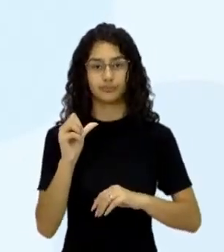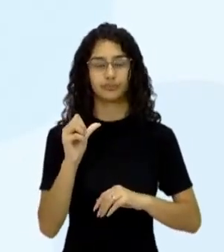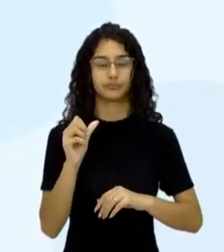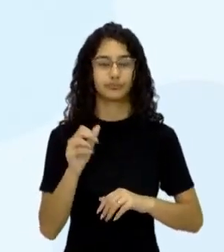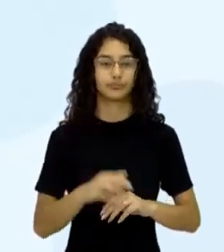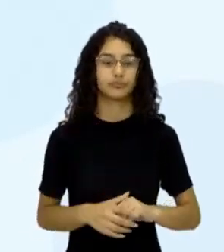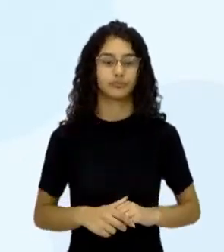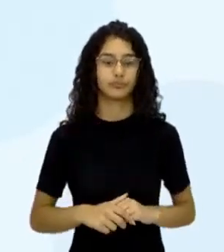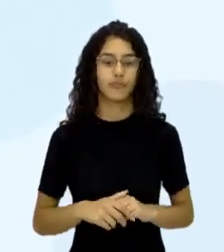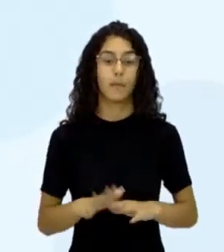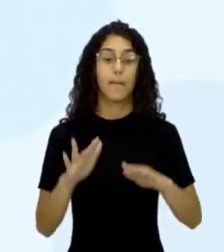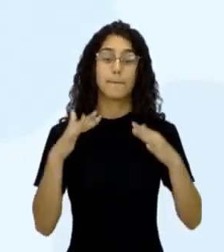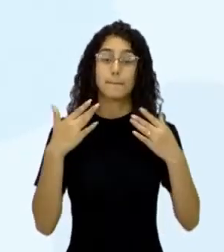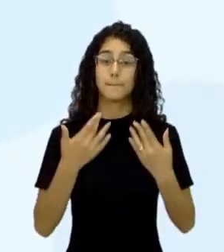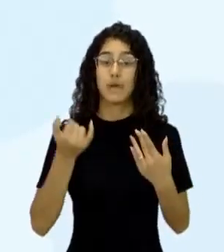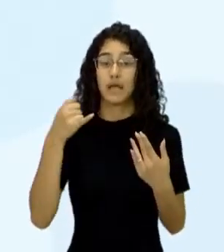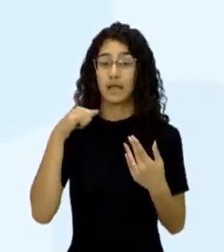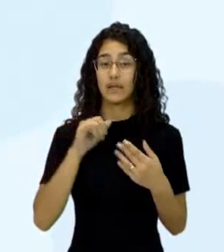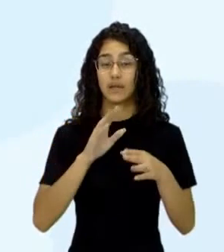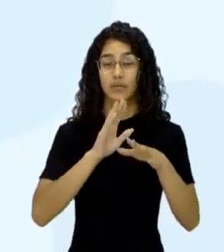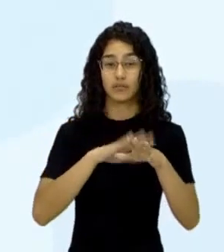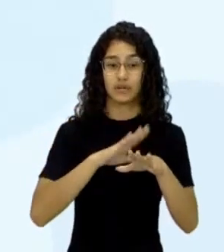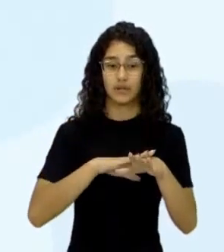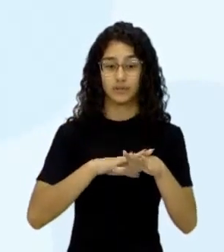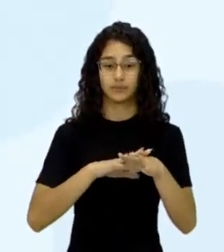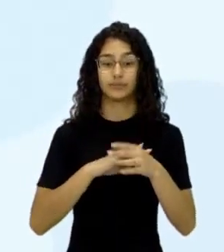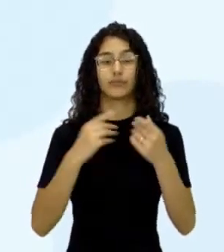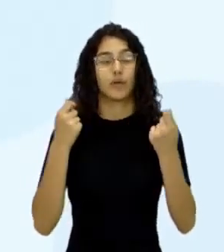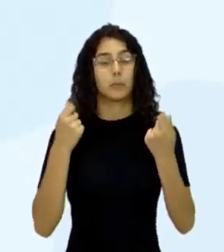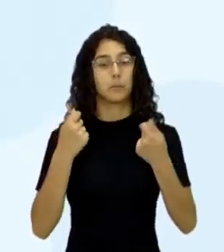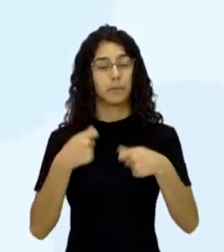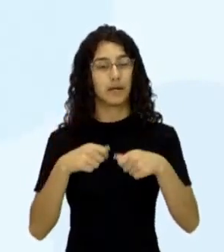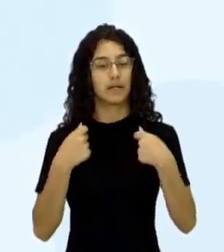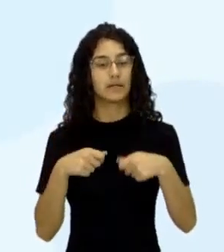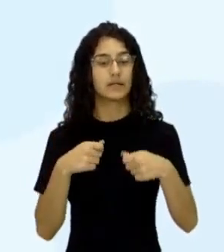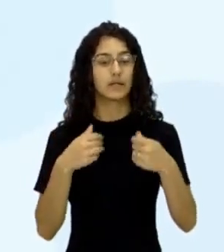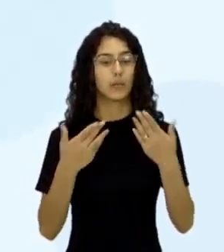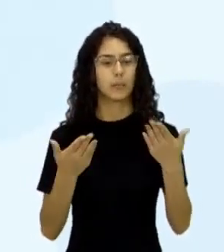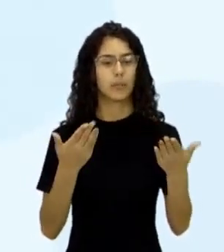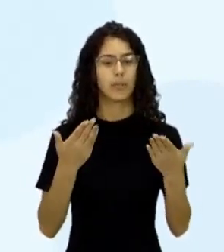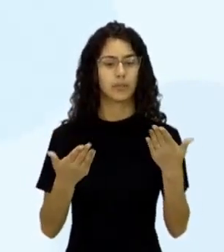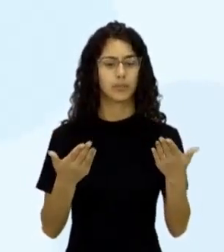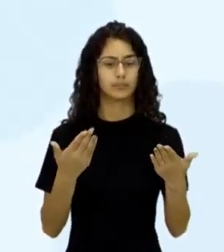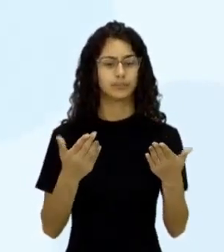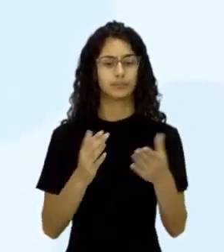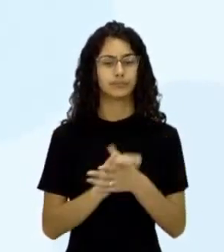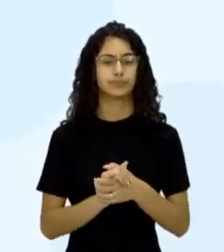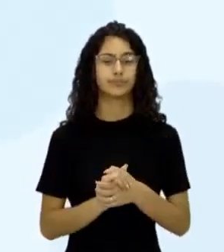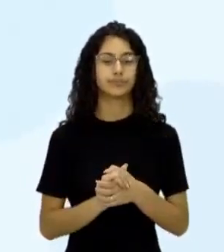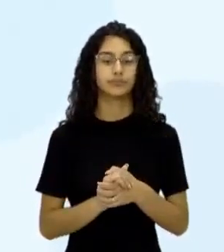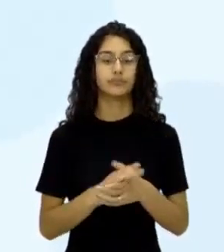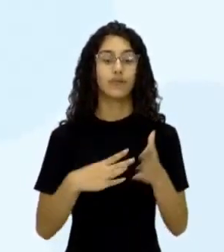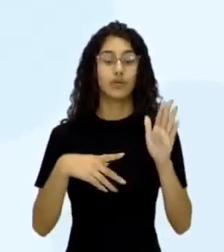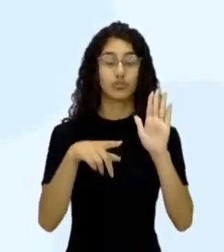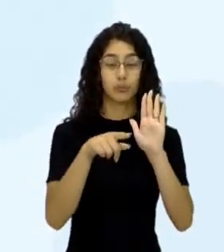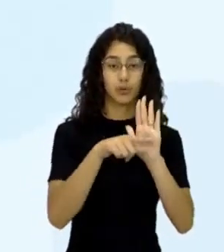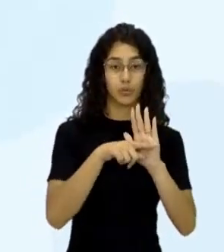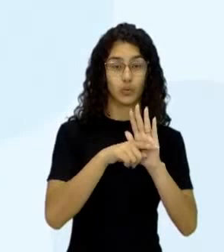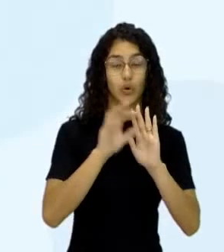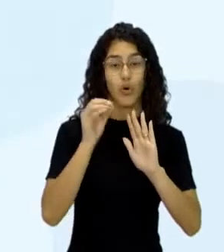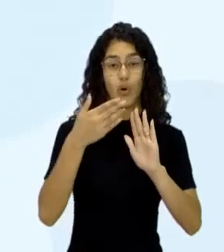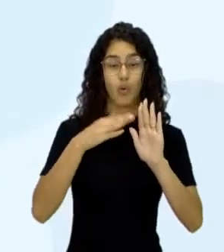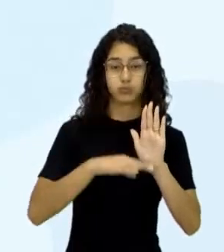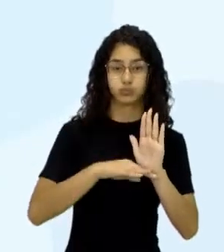até 9. Só que você, para fazer isso, você tem que compensar. Então, você reduz ou aumenta o número